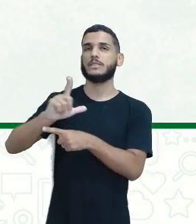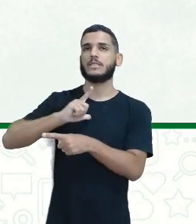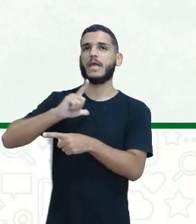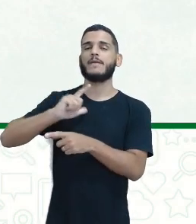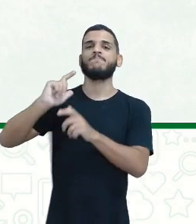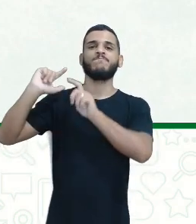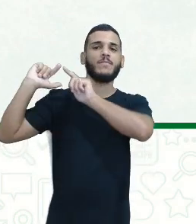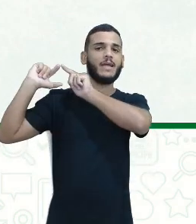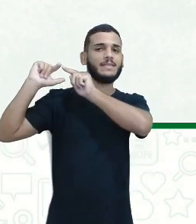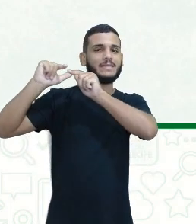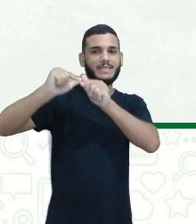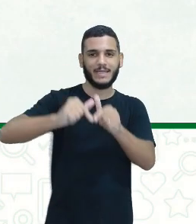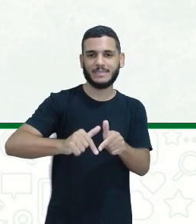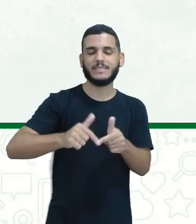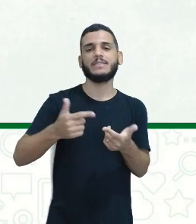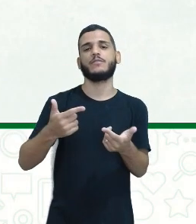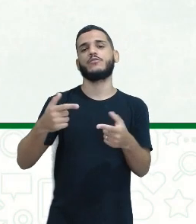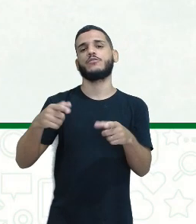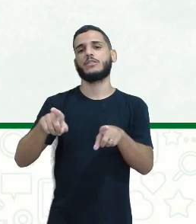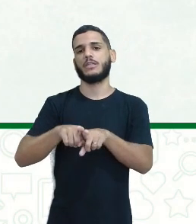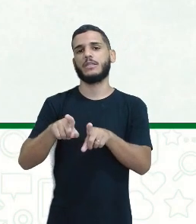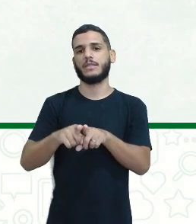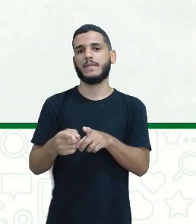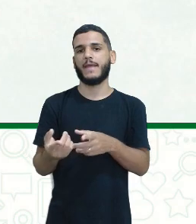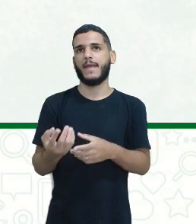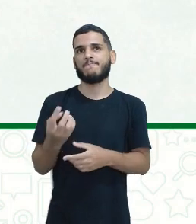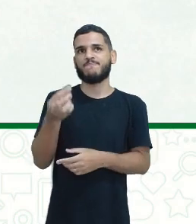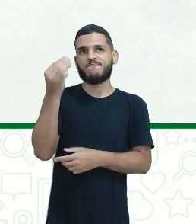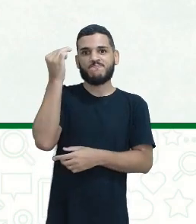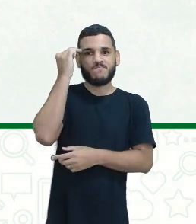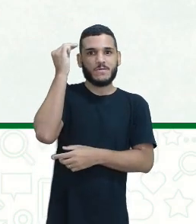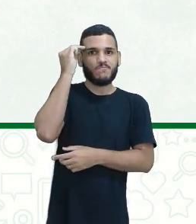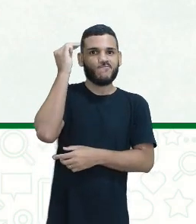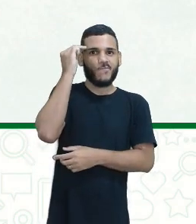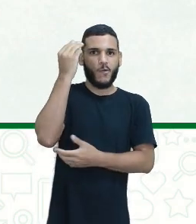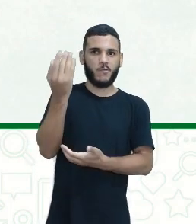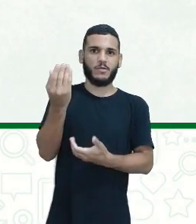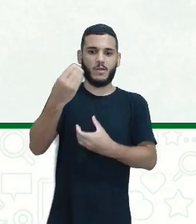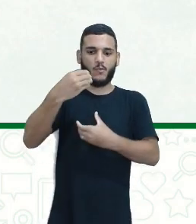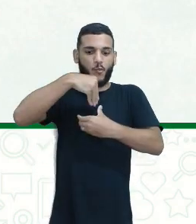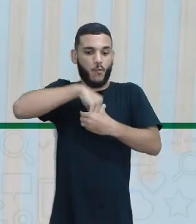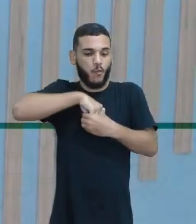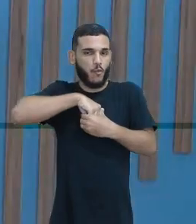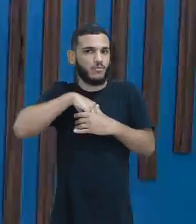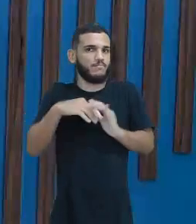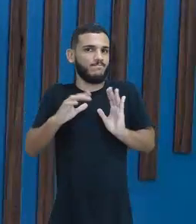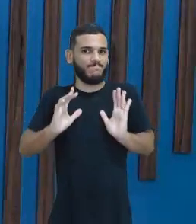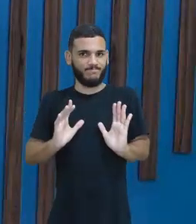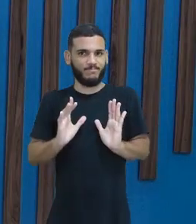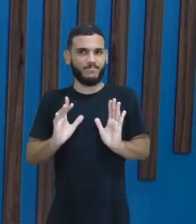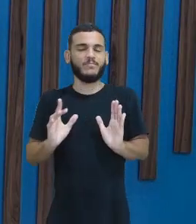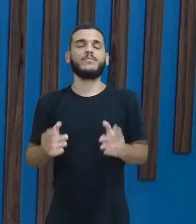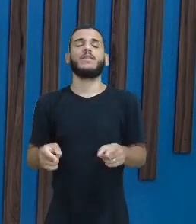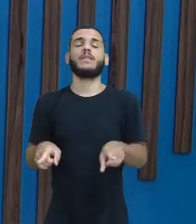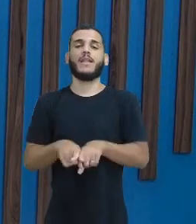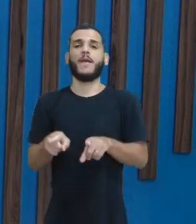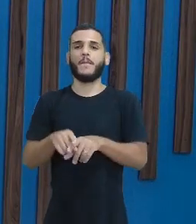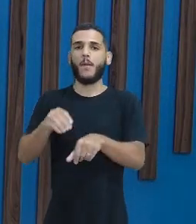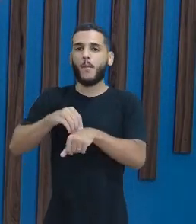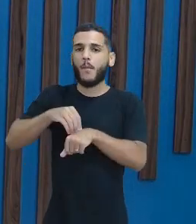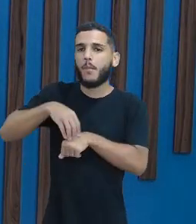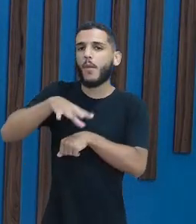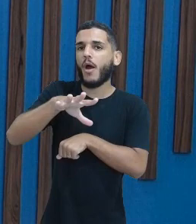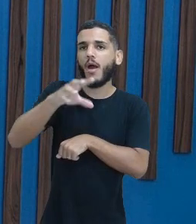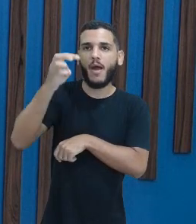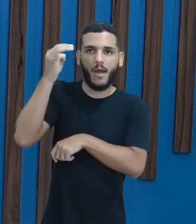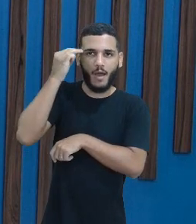um guardião das histórias e das tradições, é uma guardiã de memórias e divulgador de memórias.